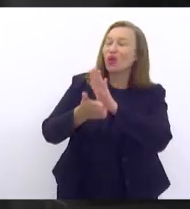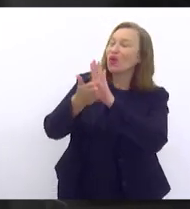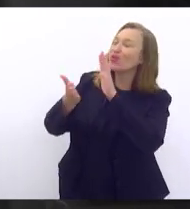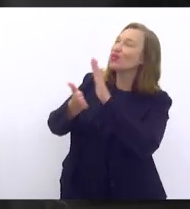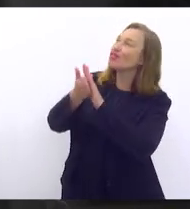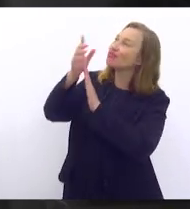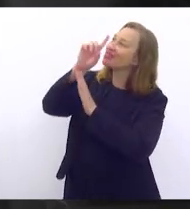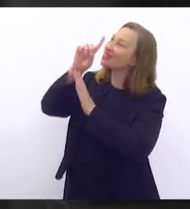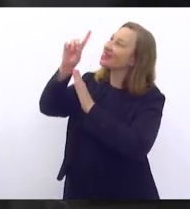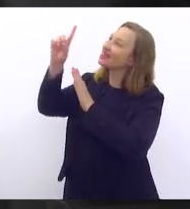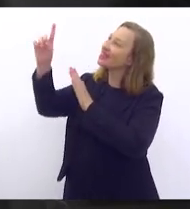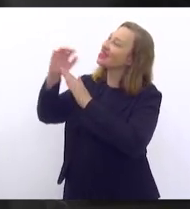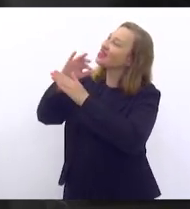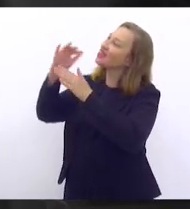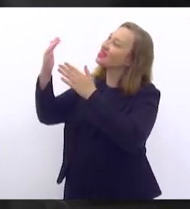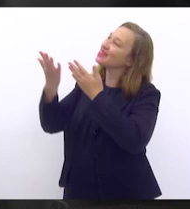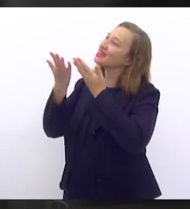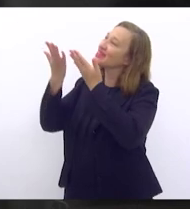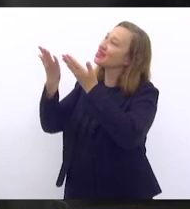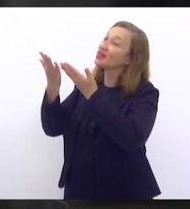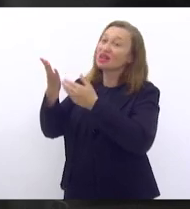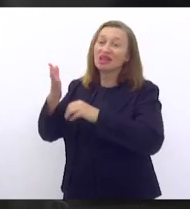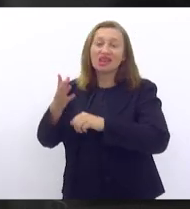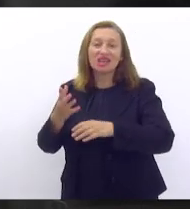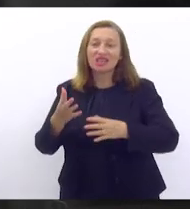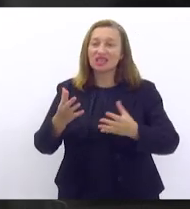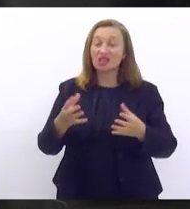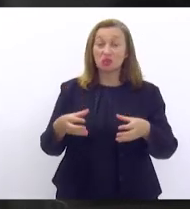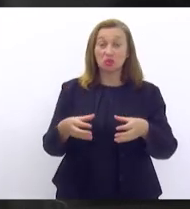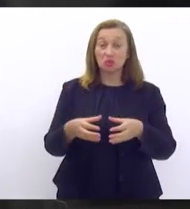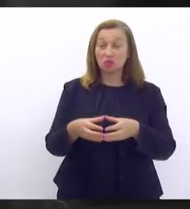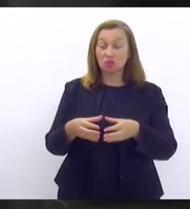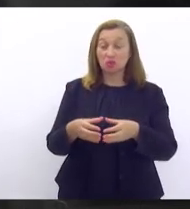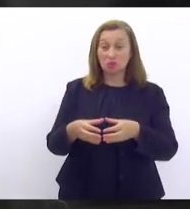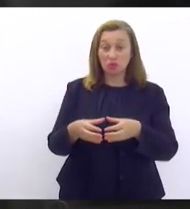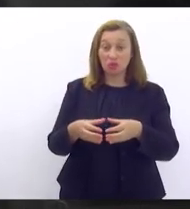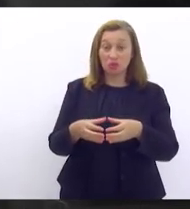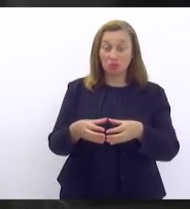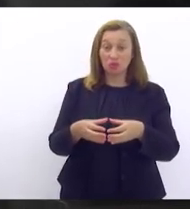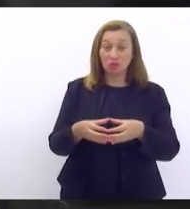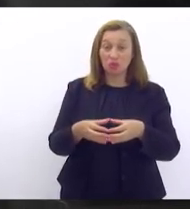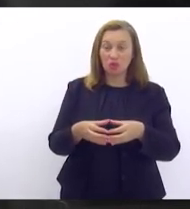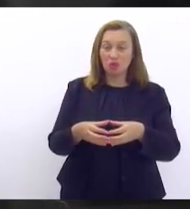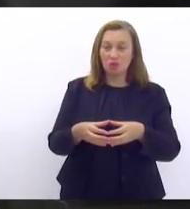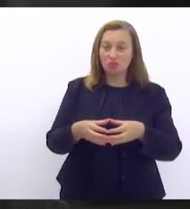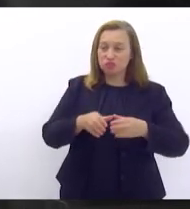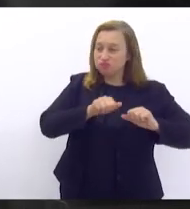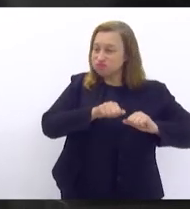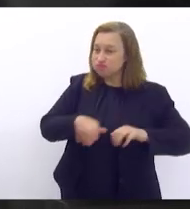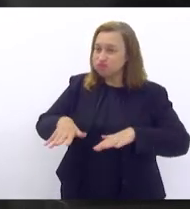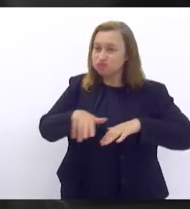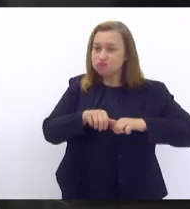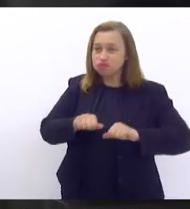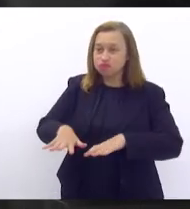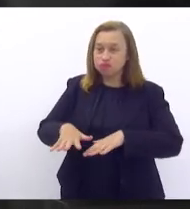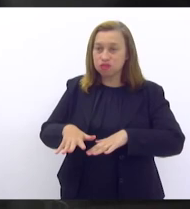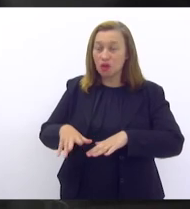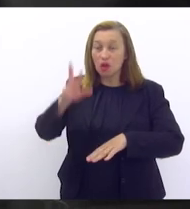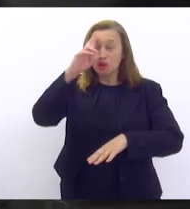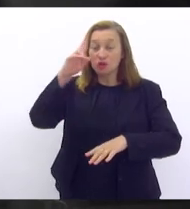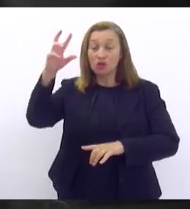Deus por este poderoso e numeroso exército em ordem de batalha que ele levantou